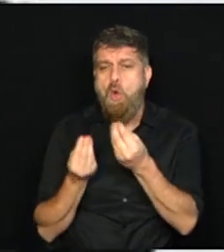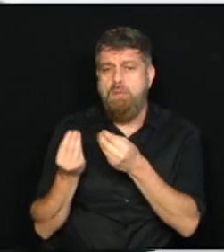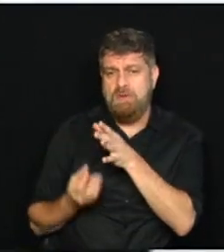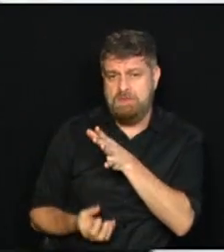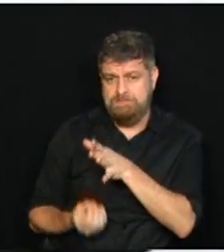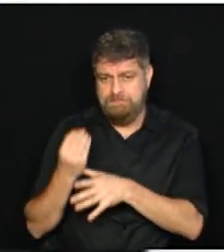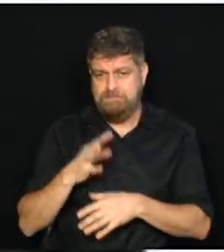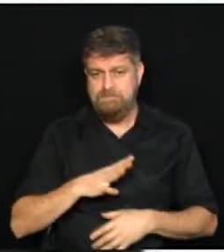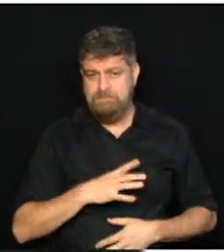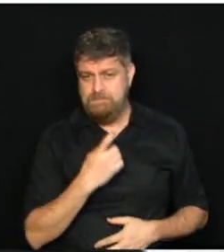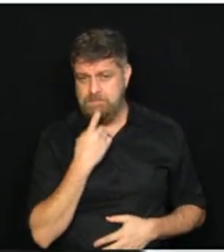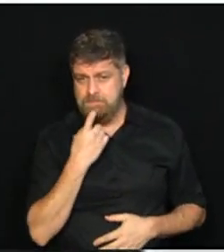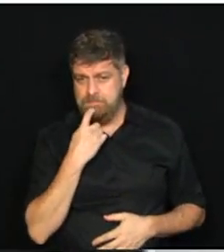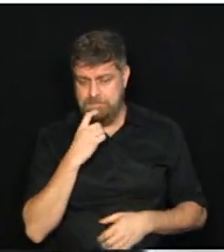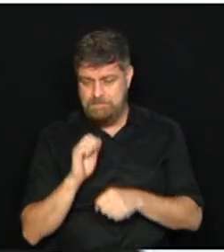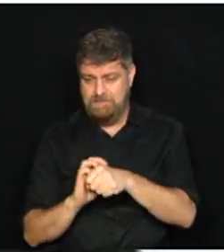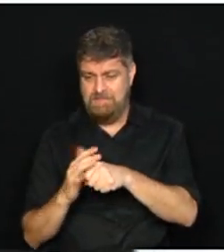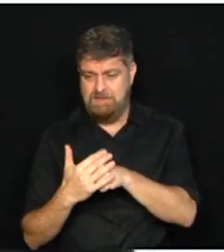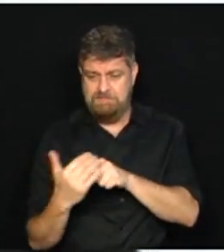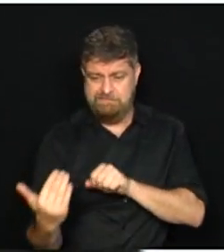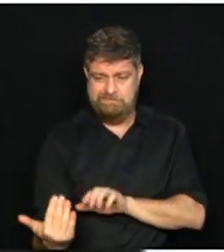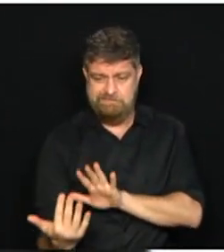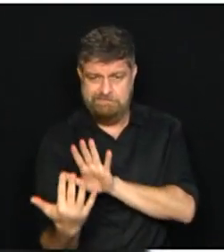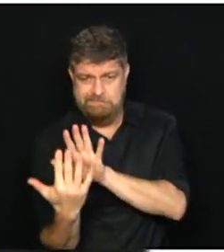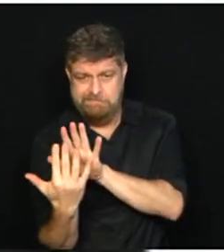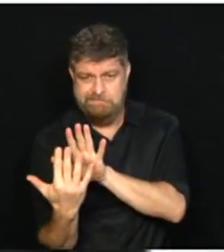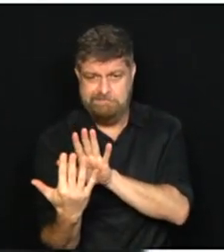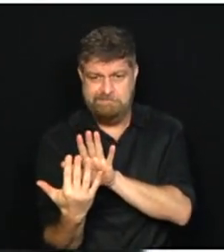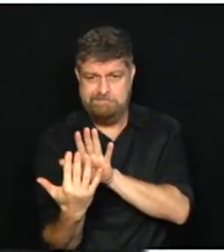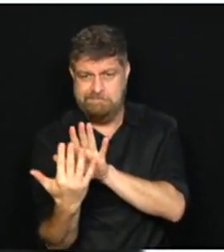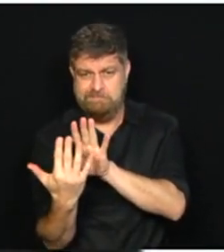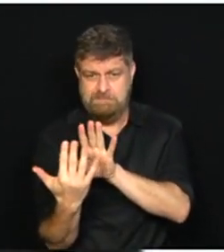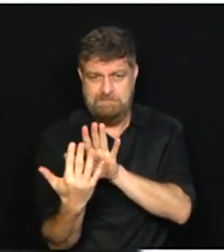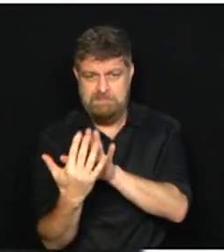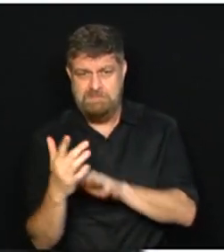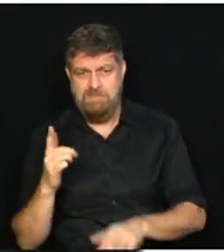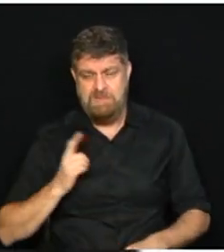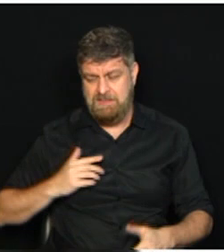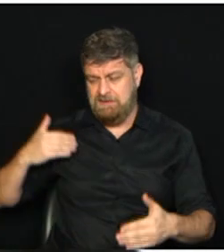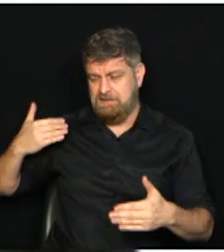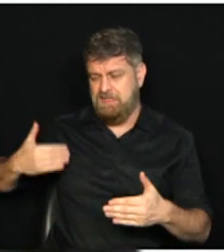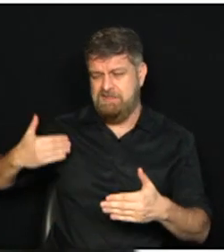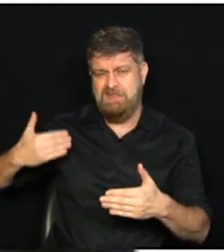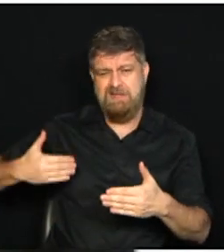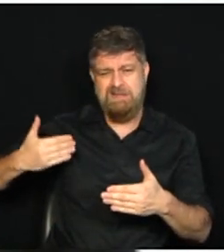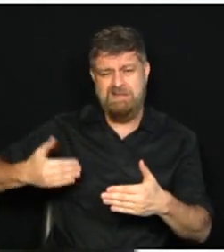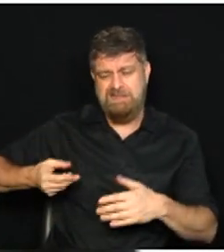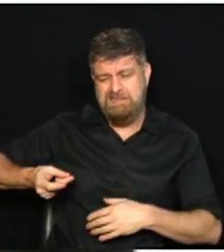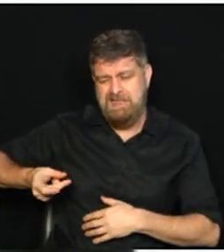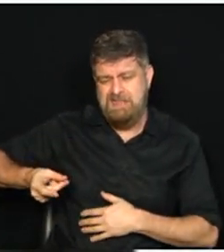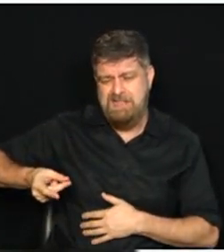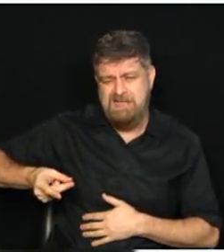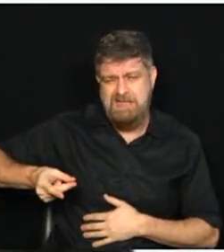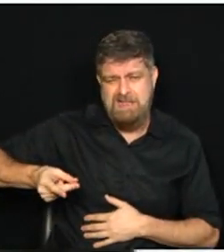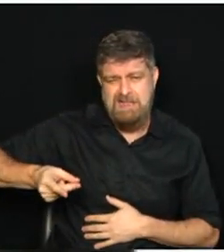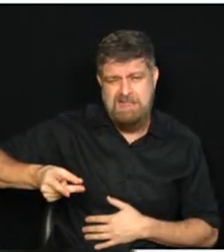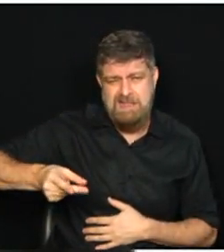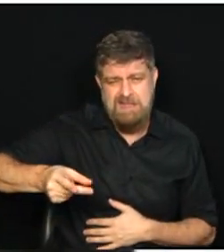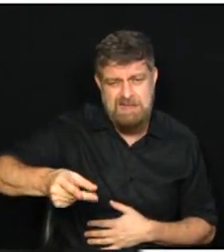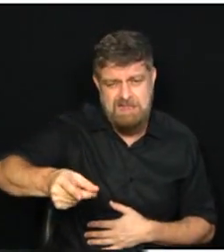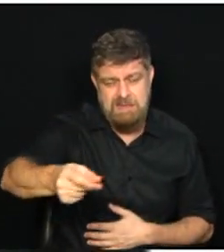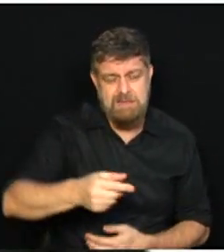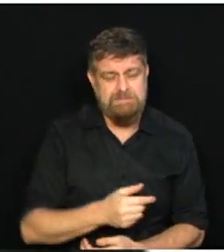comportando a cidade frente a essa pandemia que está tendo uma duração, não diria infinita, mas muito mais longa do que o